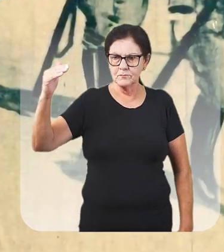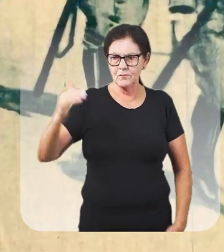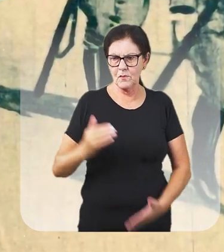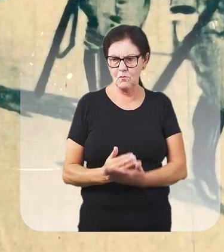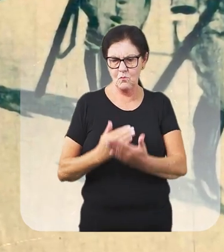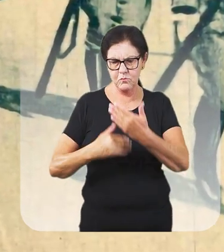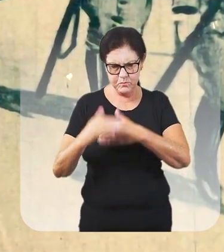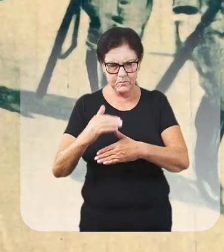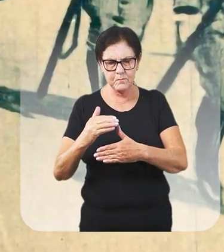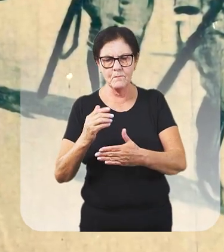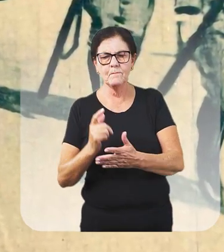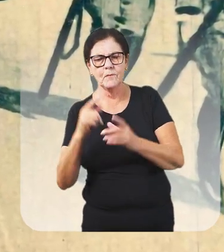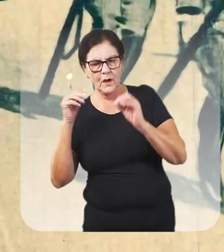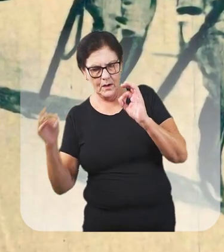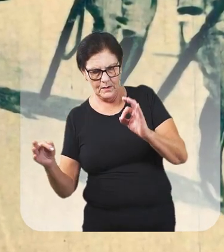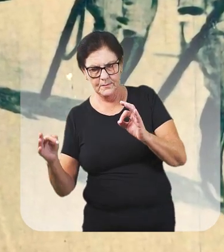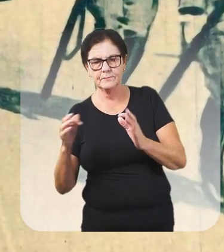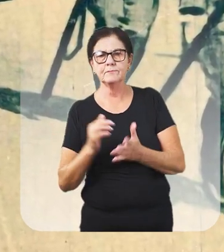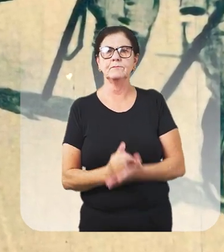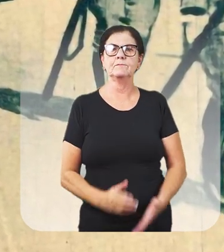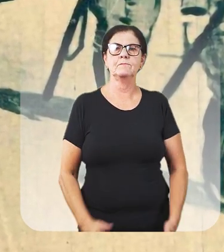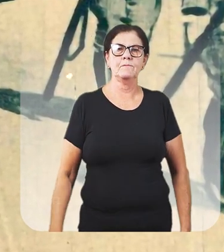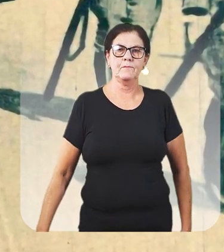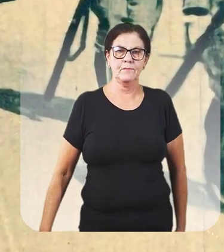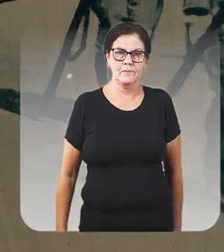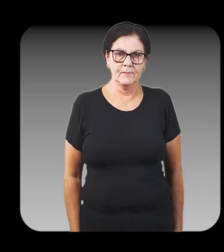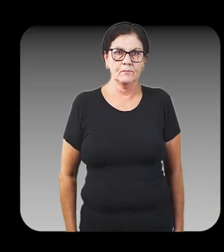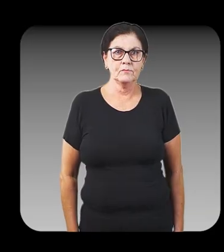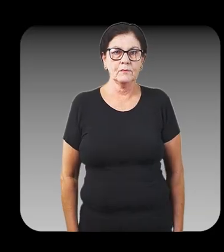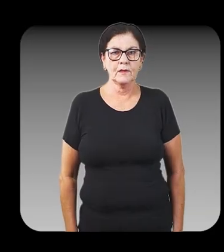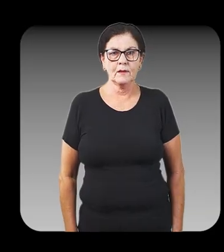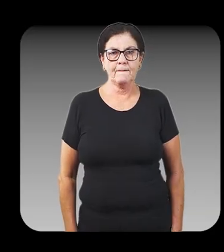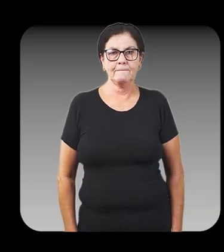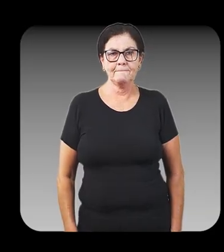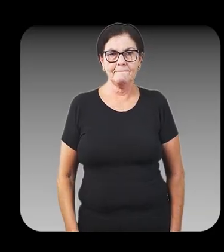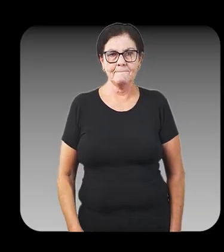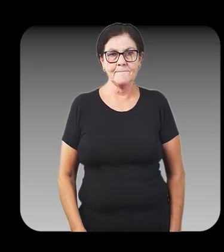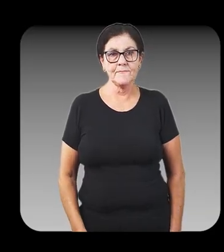tenentes decidiram que não se integrariam sem lutar.